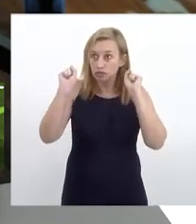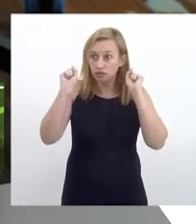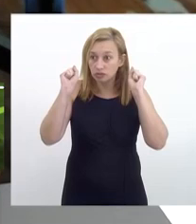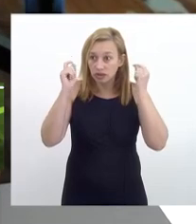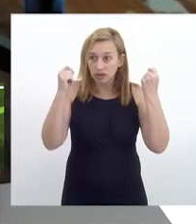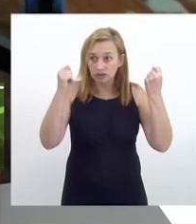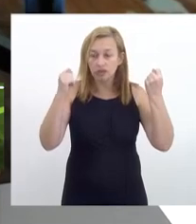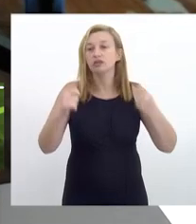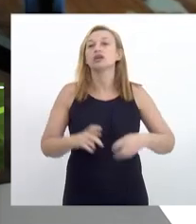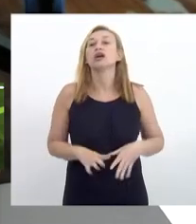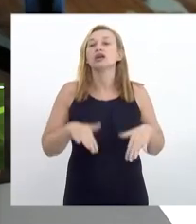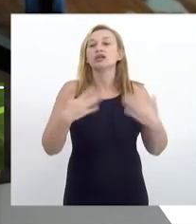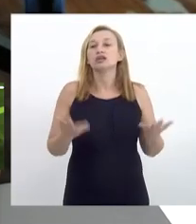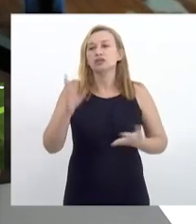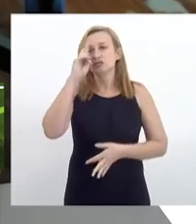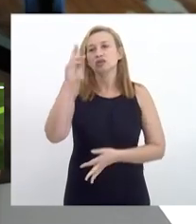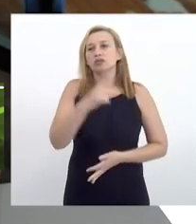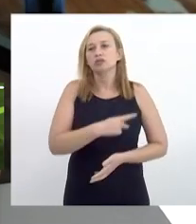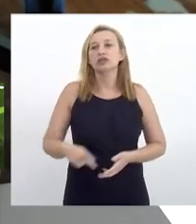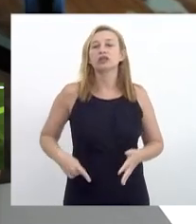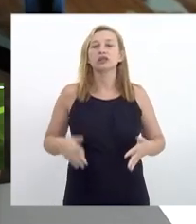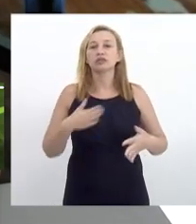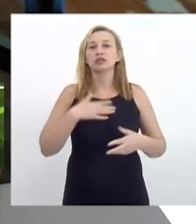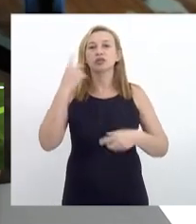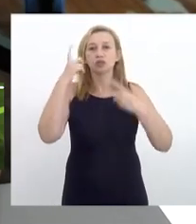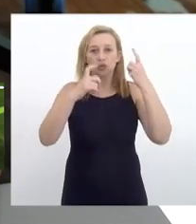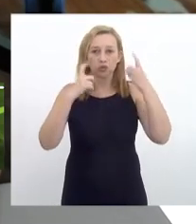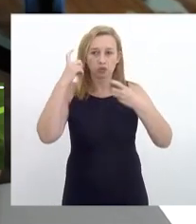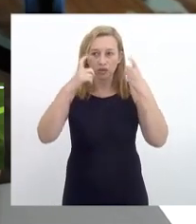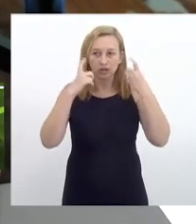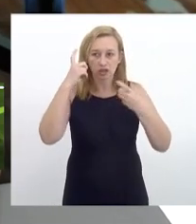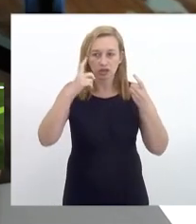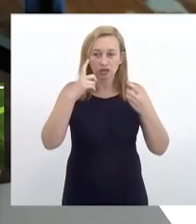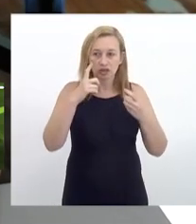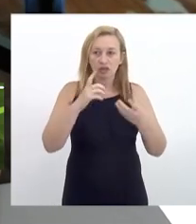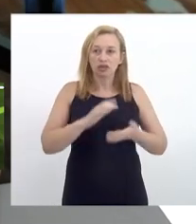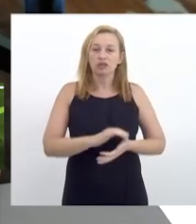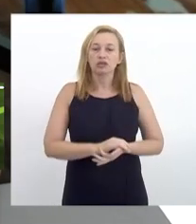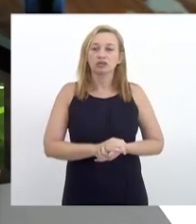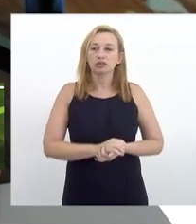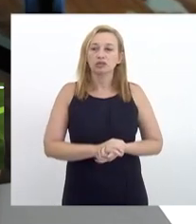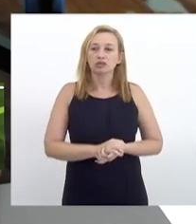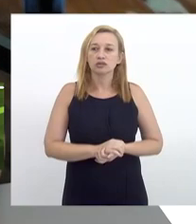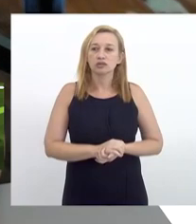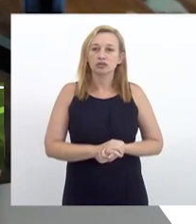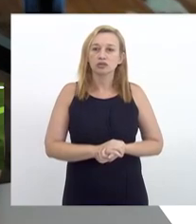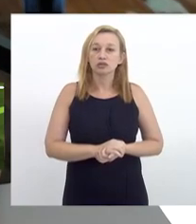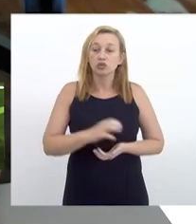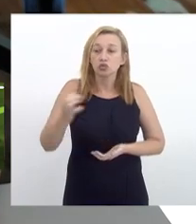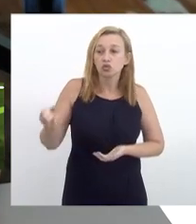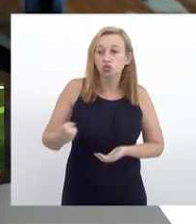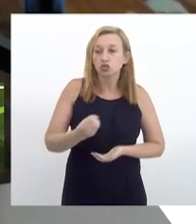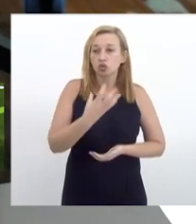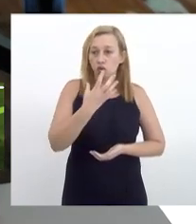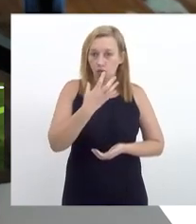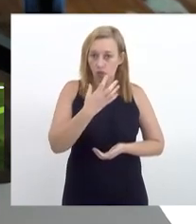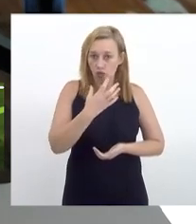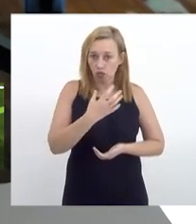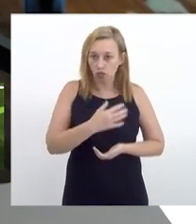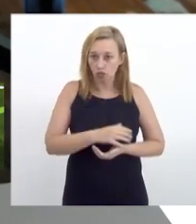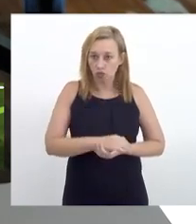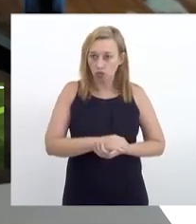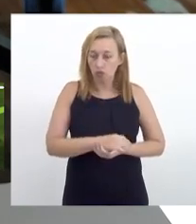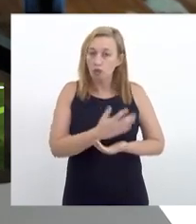Então Presidente A minha preocupação Foi a respeito do seguinte Os novos Então